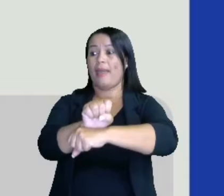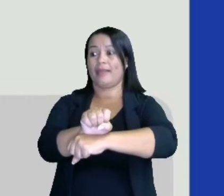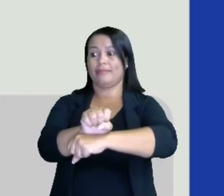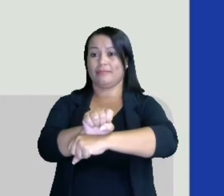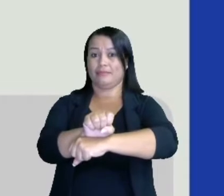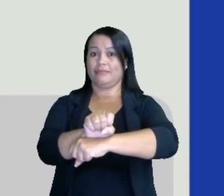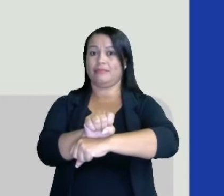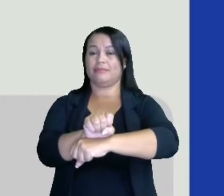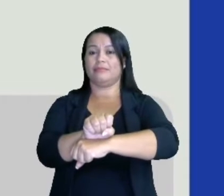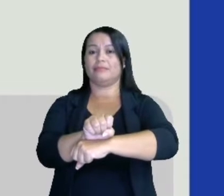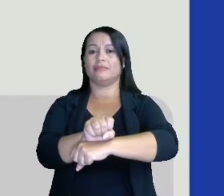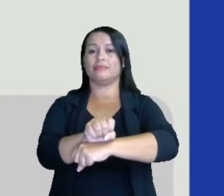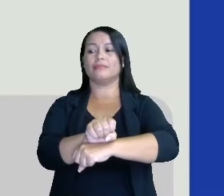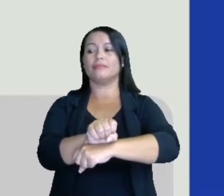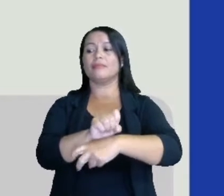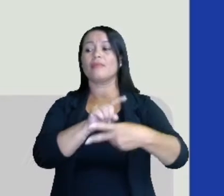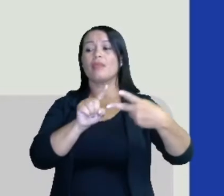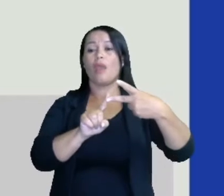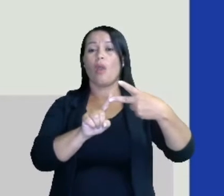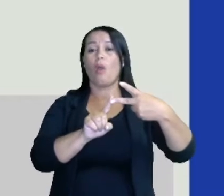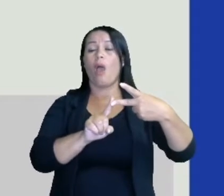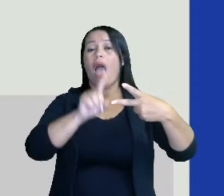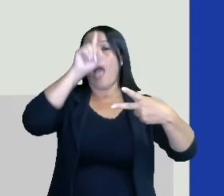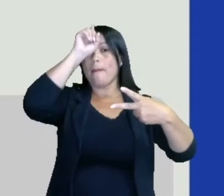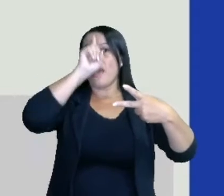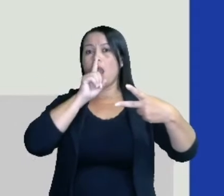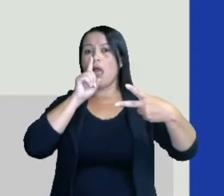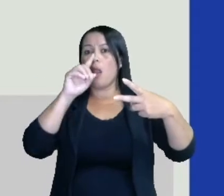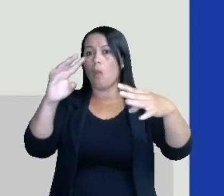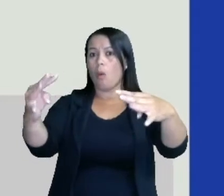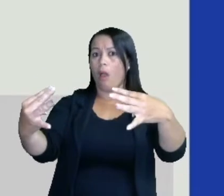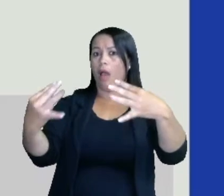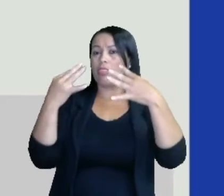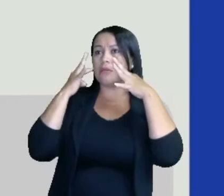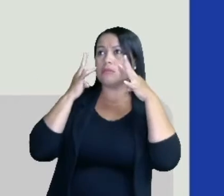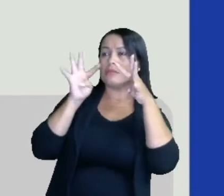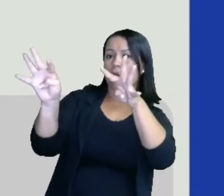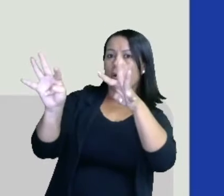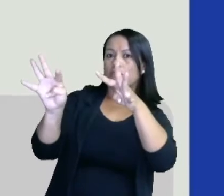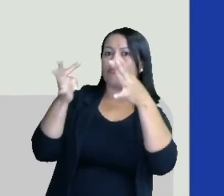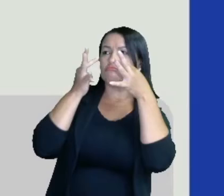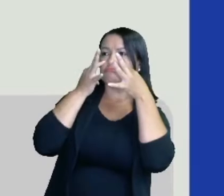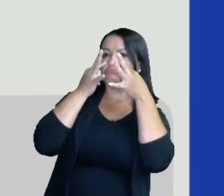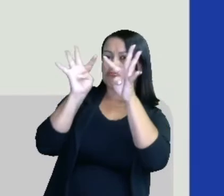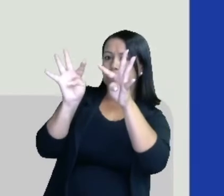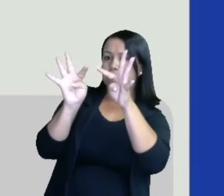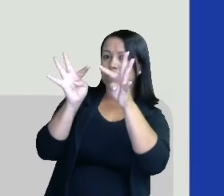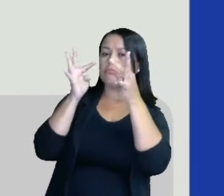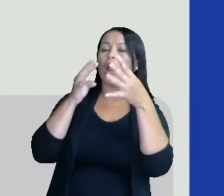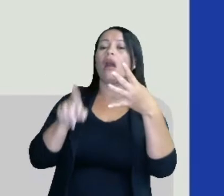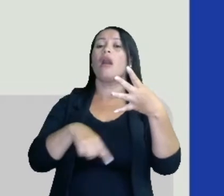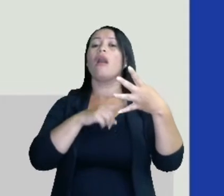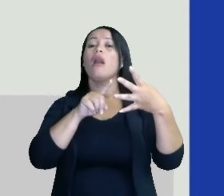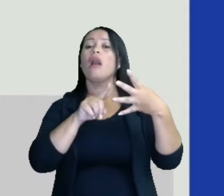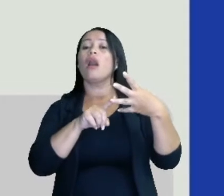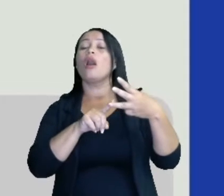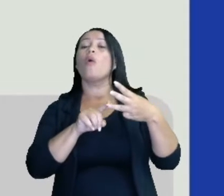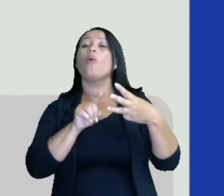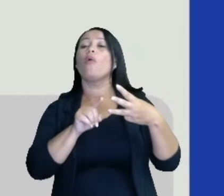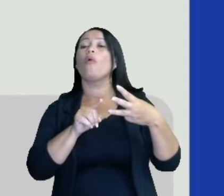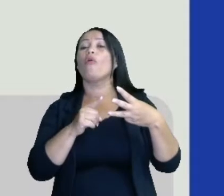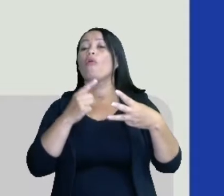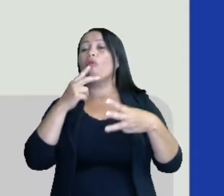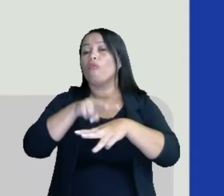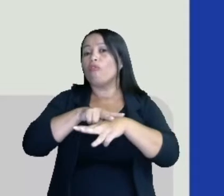imediatamente. O amarelo, atenção, né? Preste atenção, vá caminhando devagar. E o